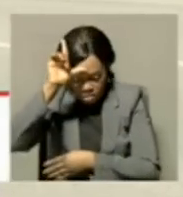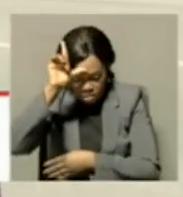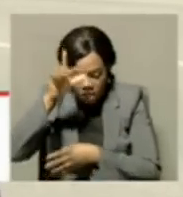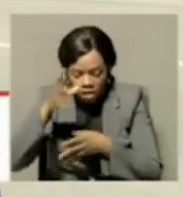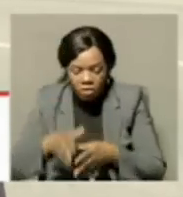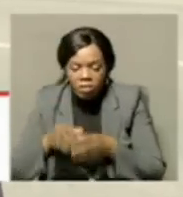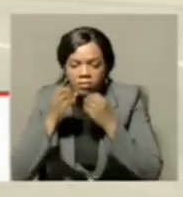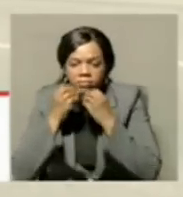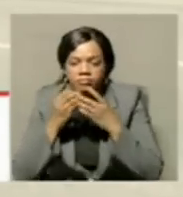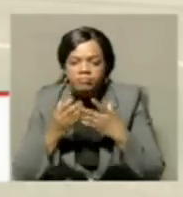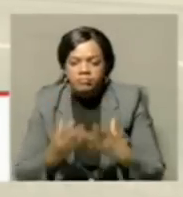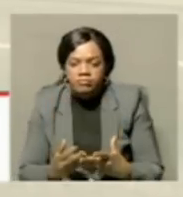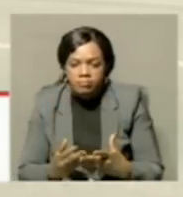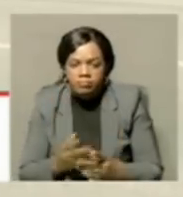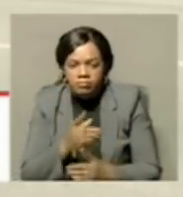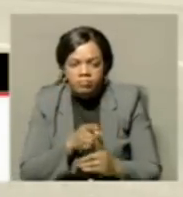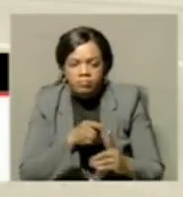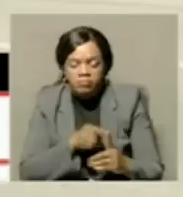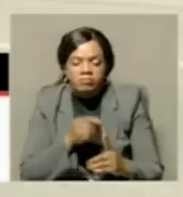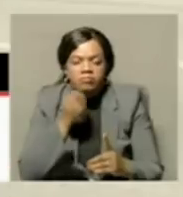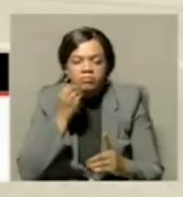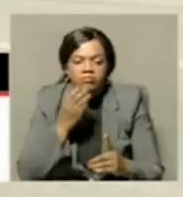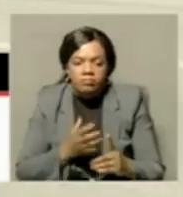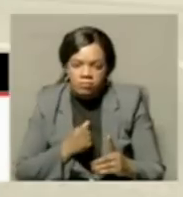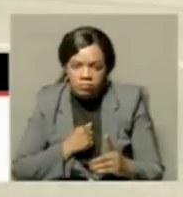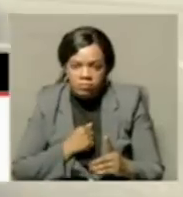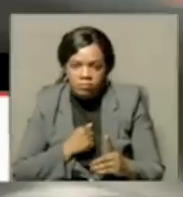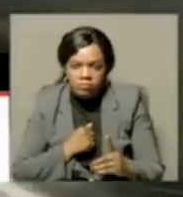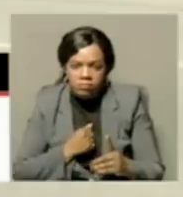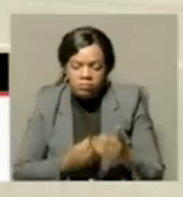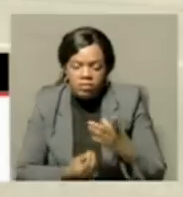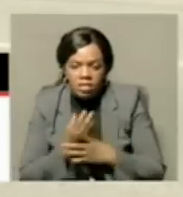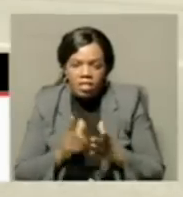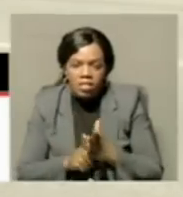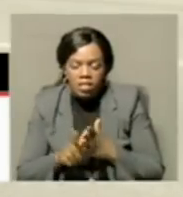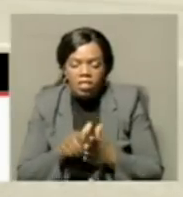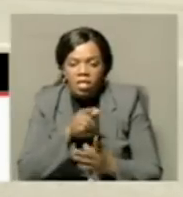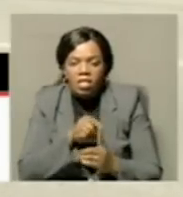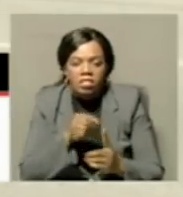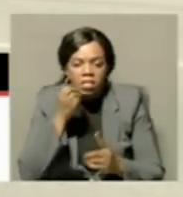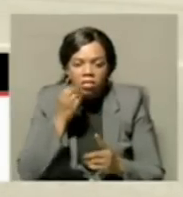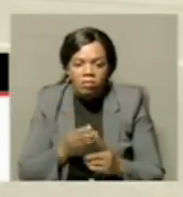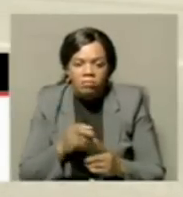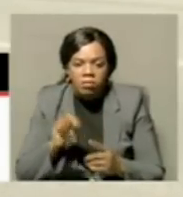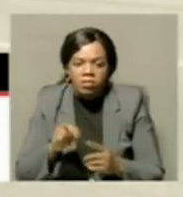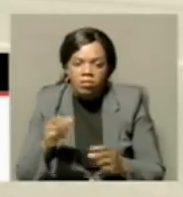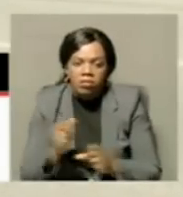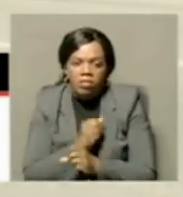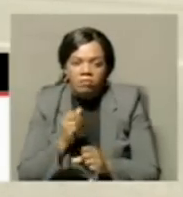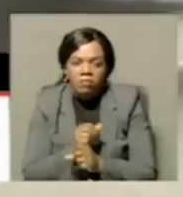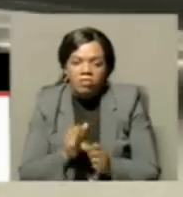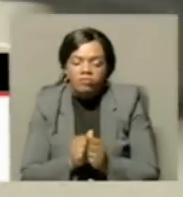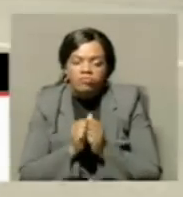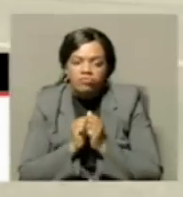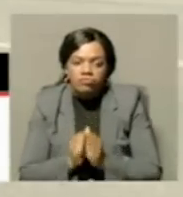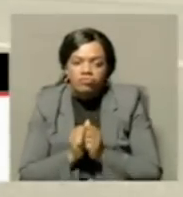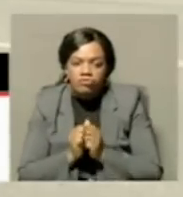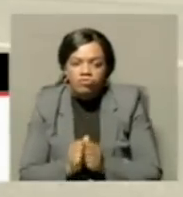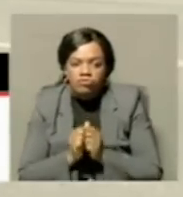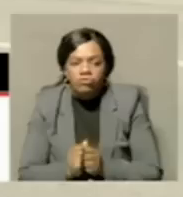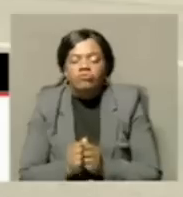Nós, para chegarmos à elaboração dessa postura, foi um trabalho que tivemos que fazer conjuntamente com